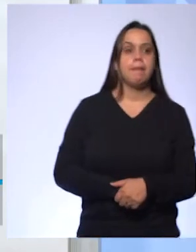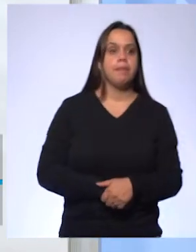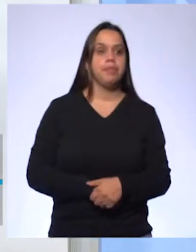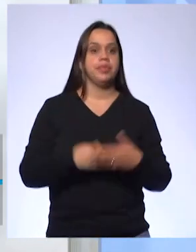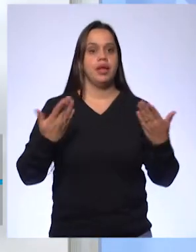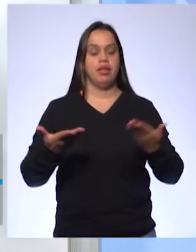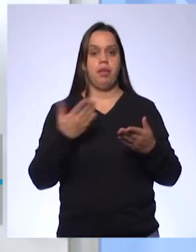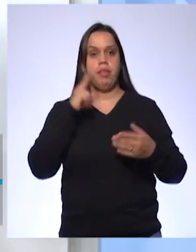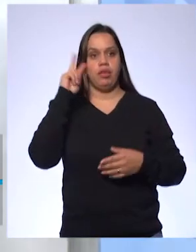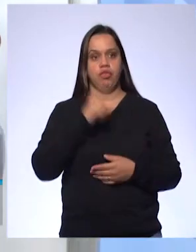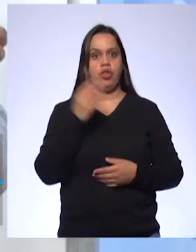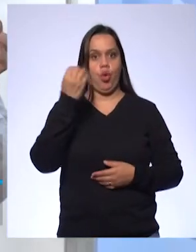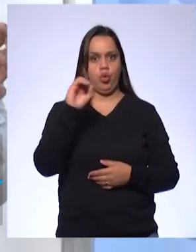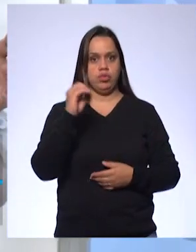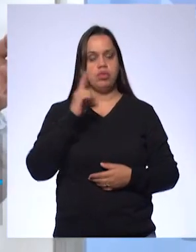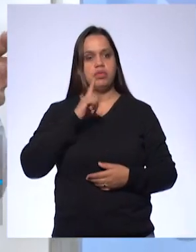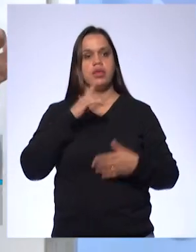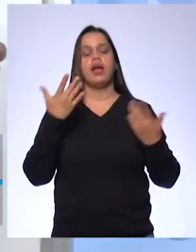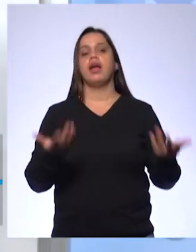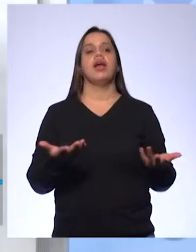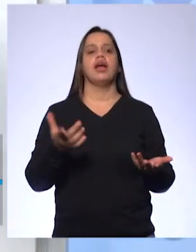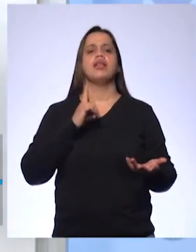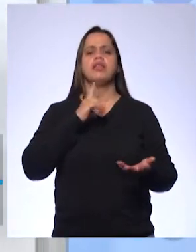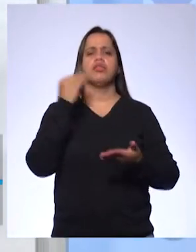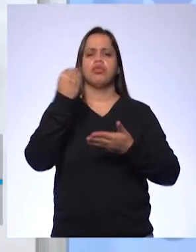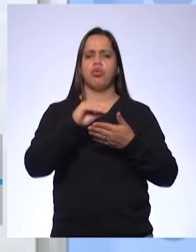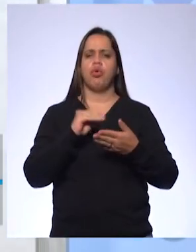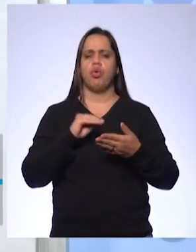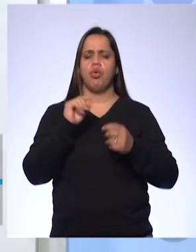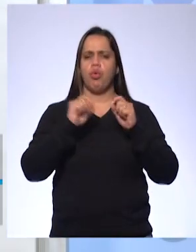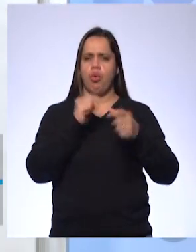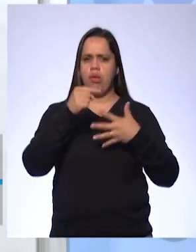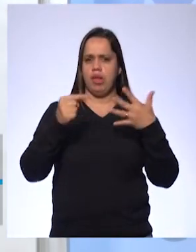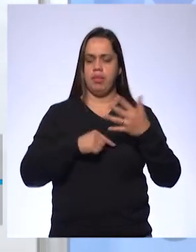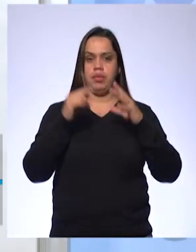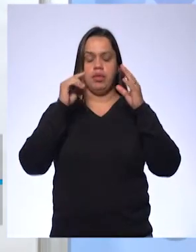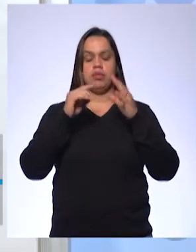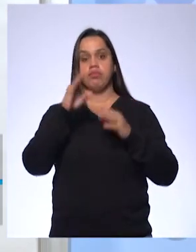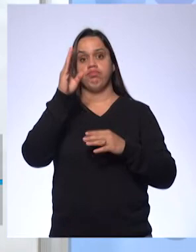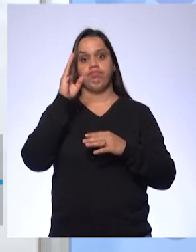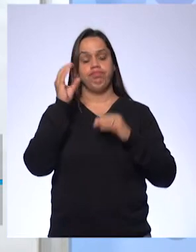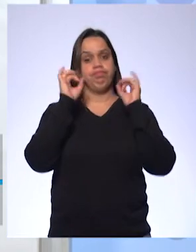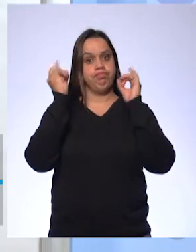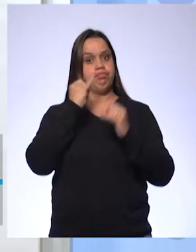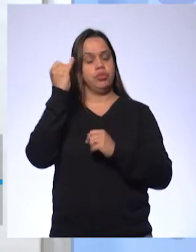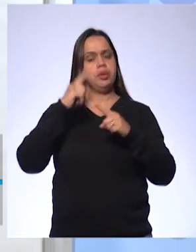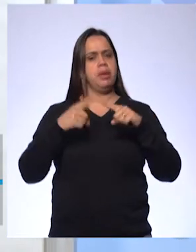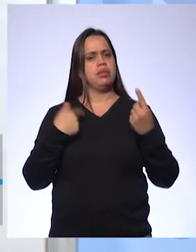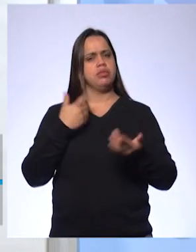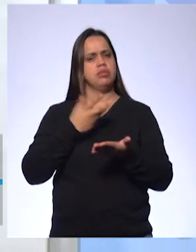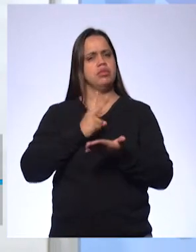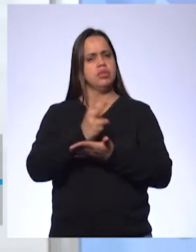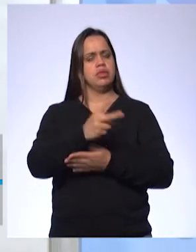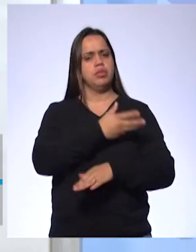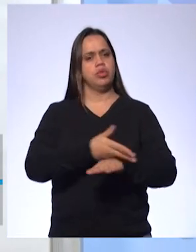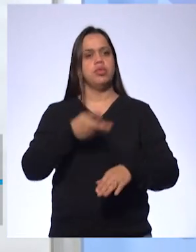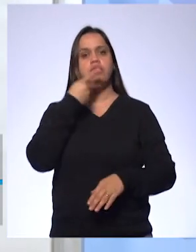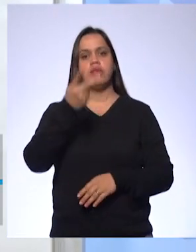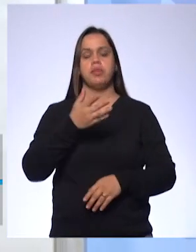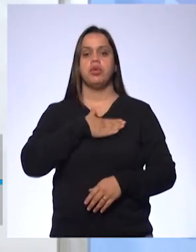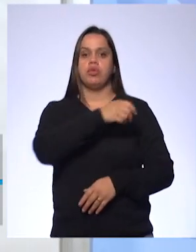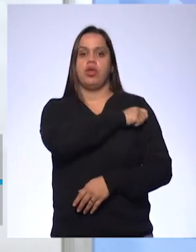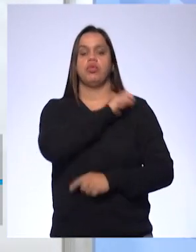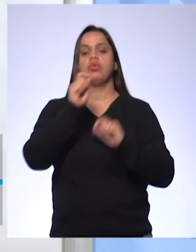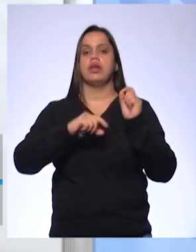Sim. Vocês colocaram um elemento essencial, mas eu sempre costumo dizer isso para os meus alunos, lembrá-los que